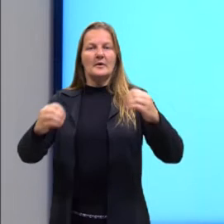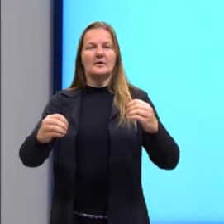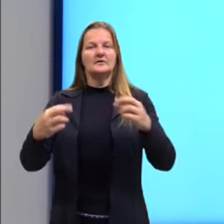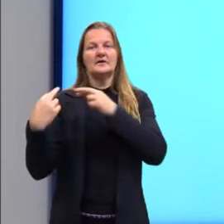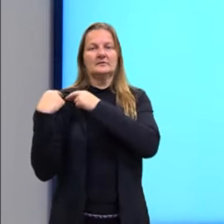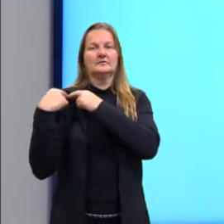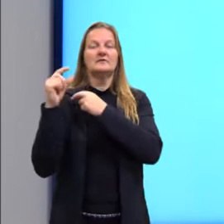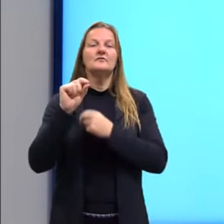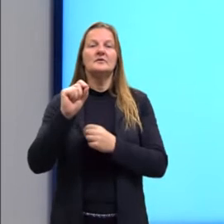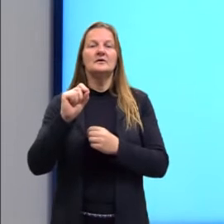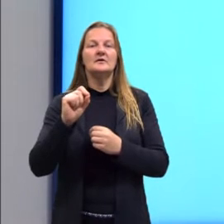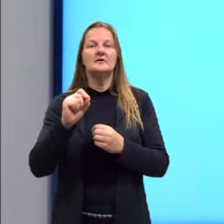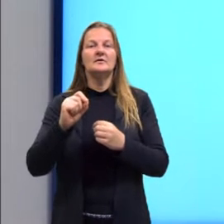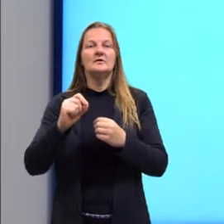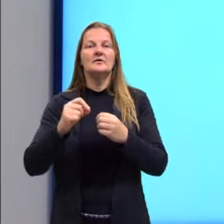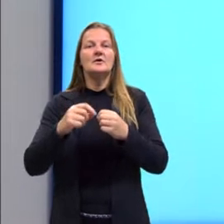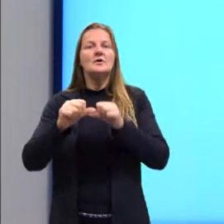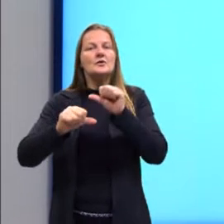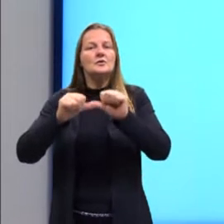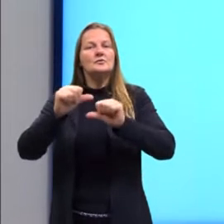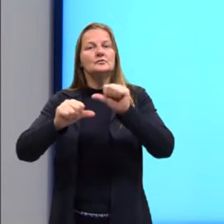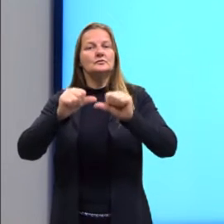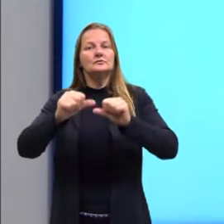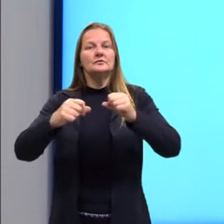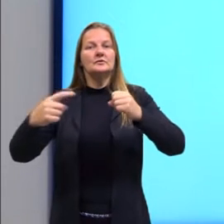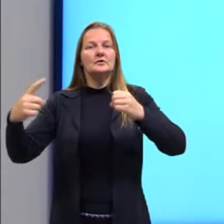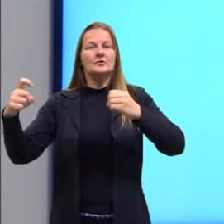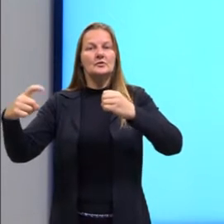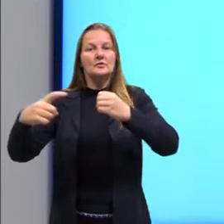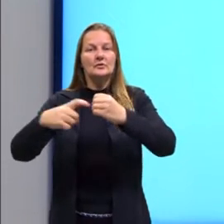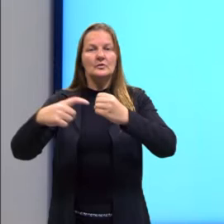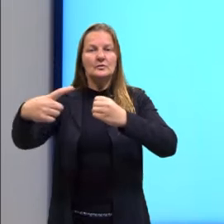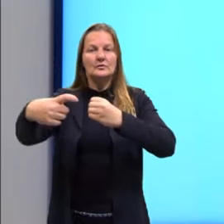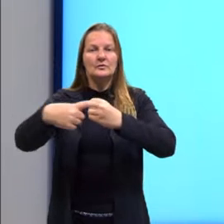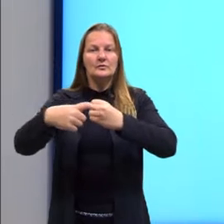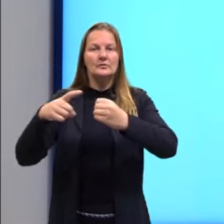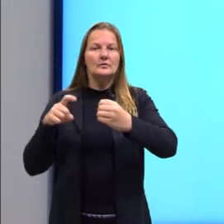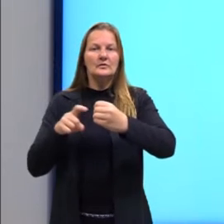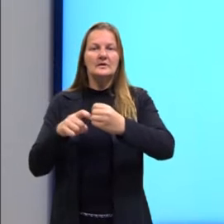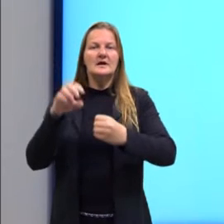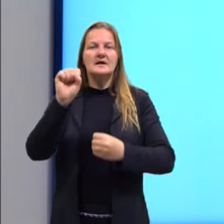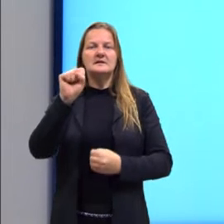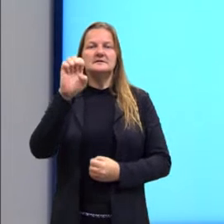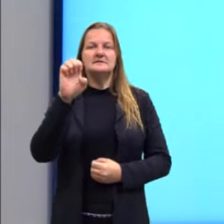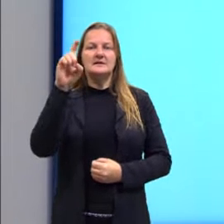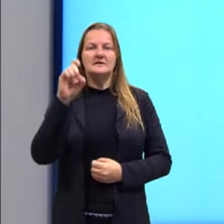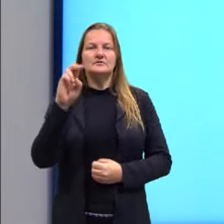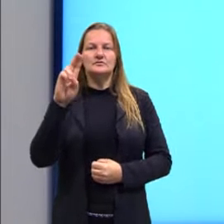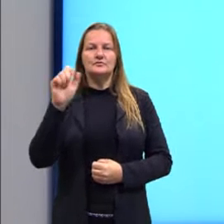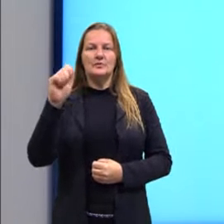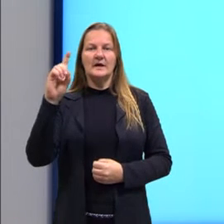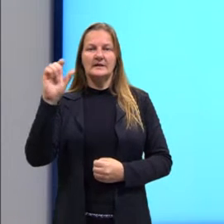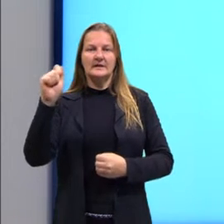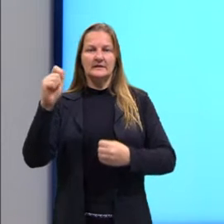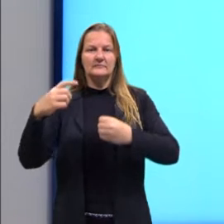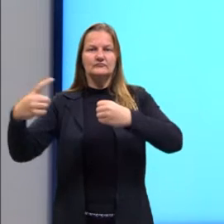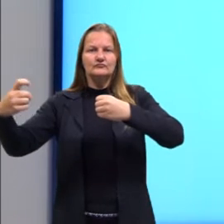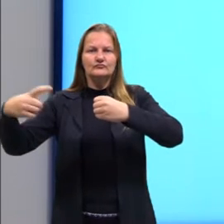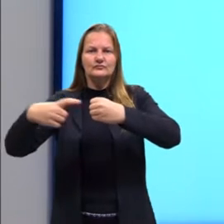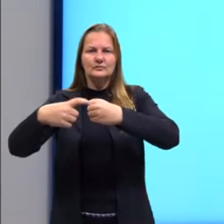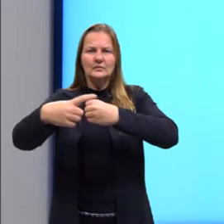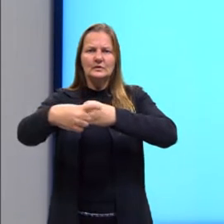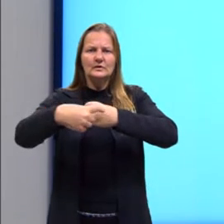responsável pela reprodução na reprodução sexuada a reprodução sexuada